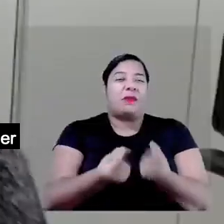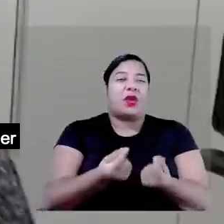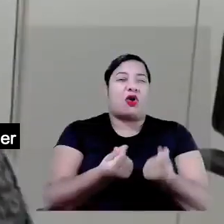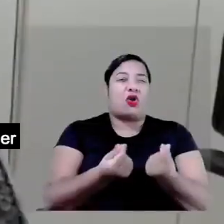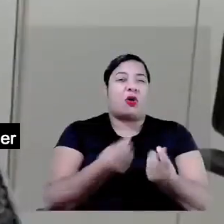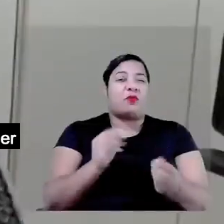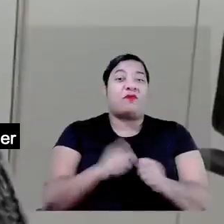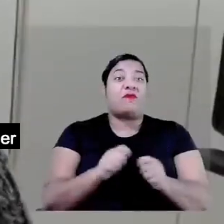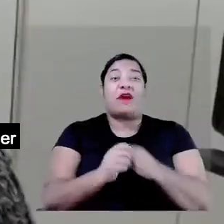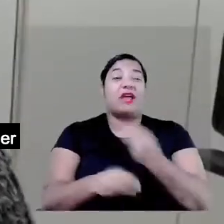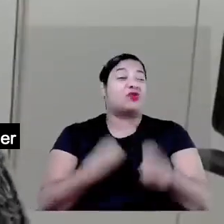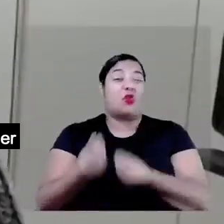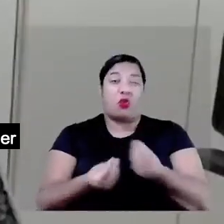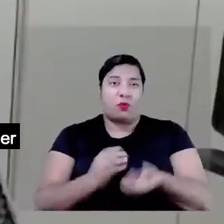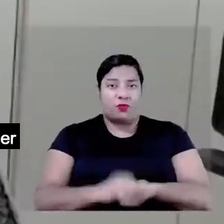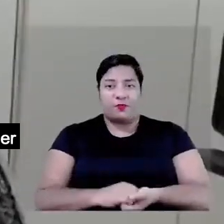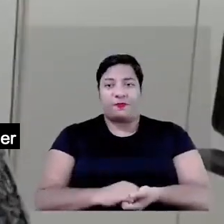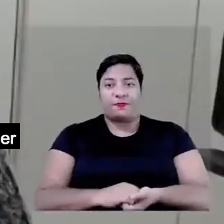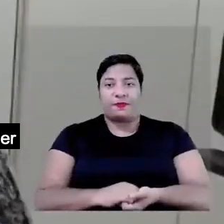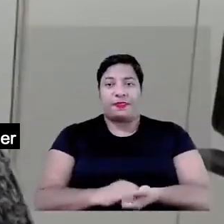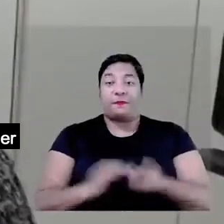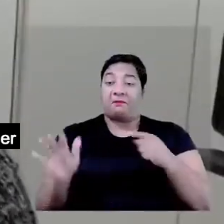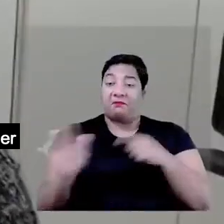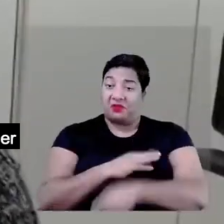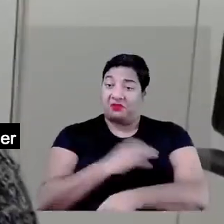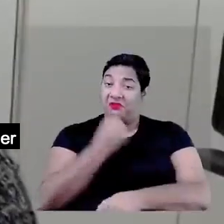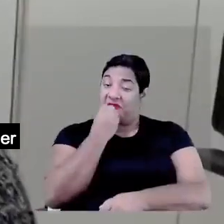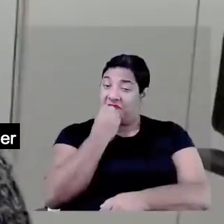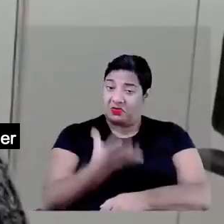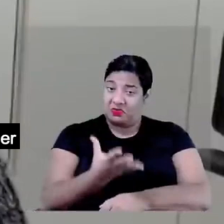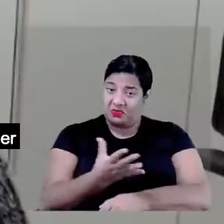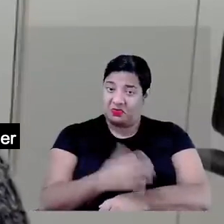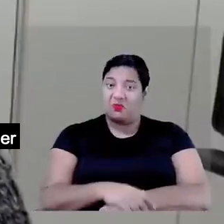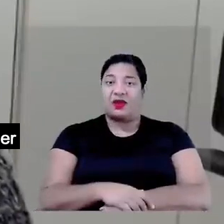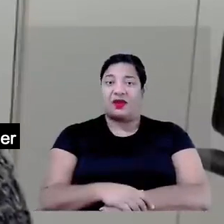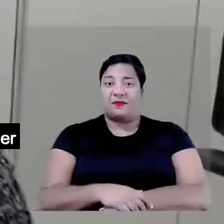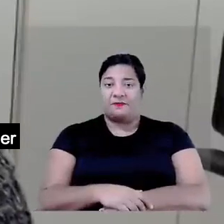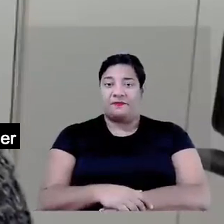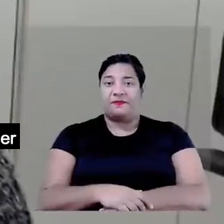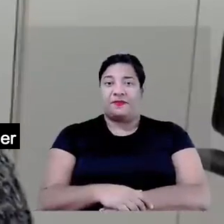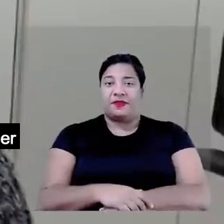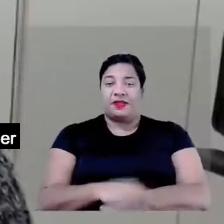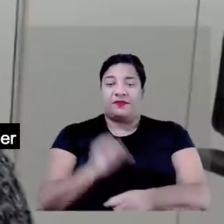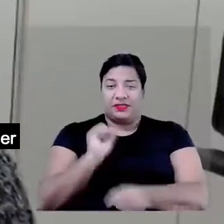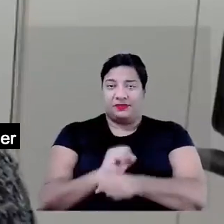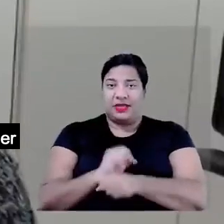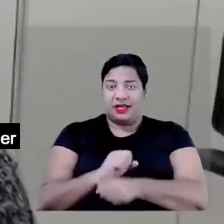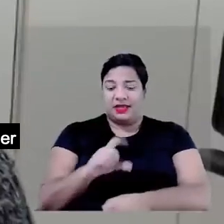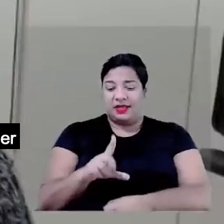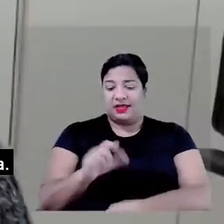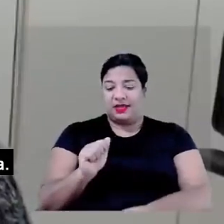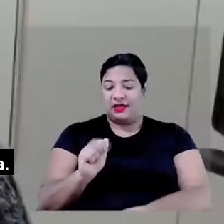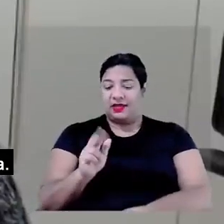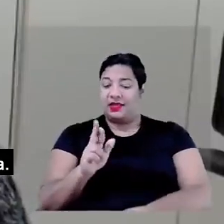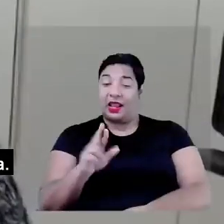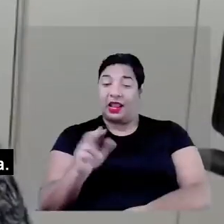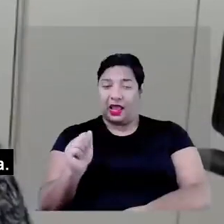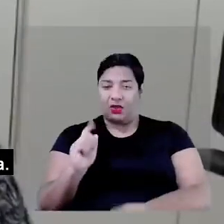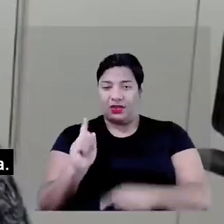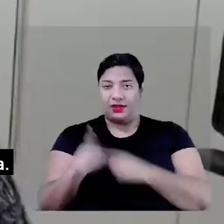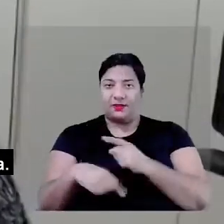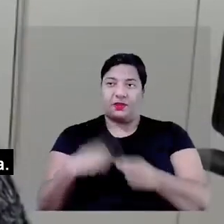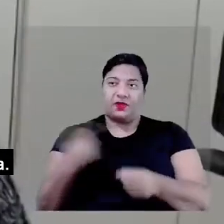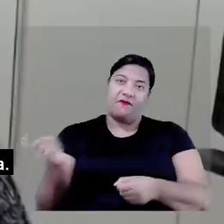Excelente Consegue? pergunta. Denise Cavalcante, secretária de Infraestrutura e Meio Muito Ambiente do bem. Estado de São Também, Paulo. enquanto a Laura volta, tentar, né, responder, porque é uma pergunta